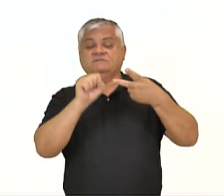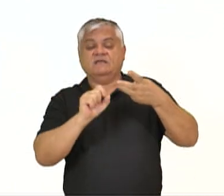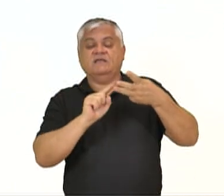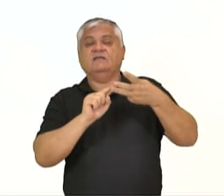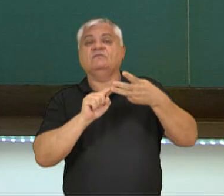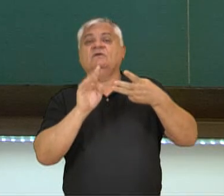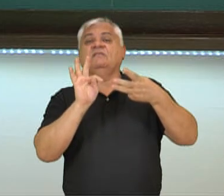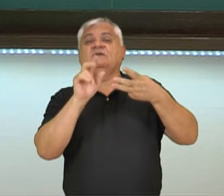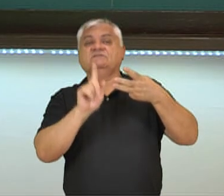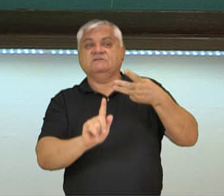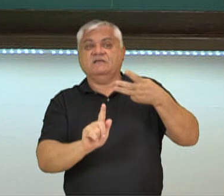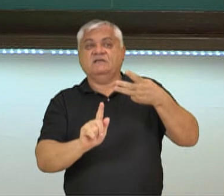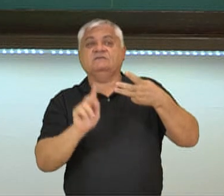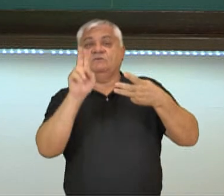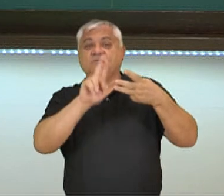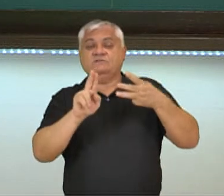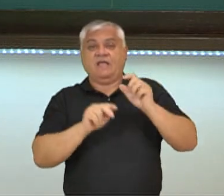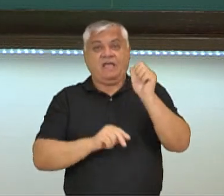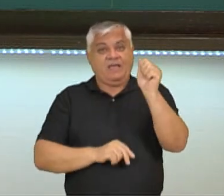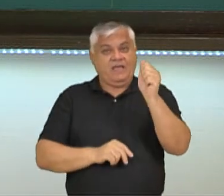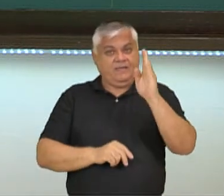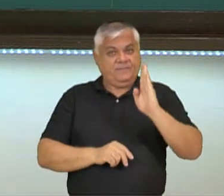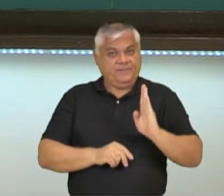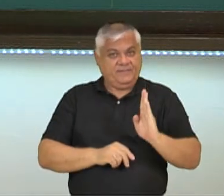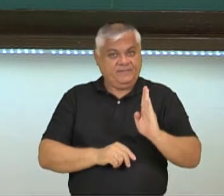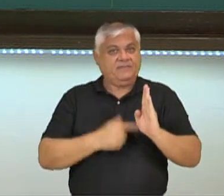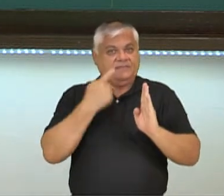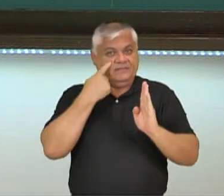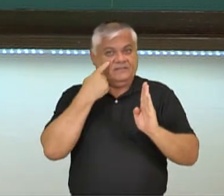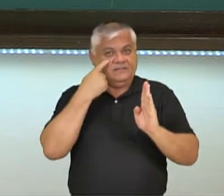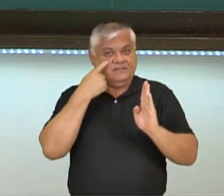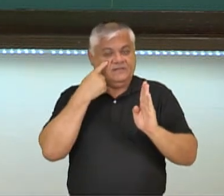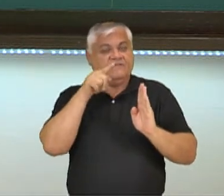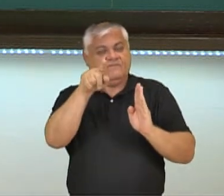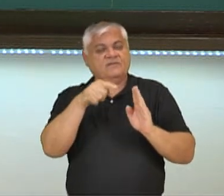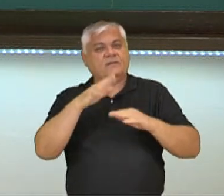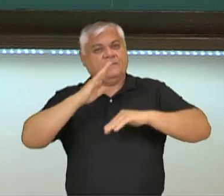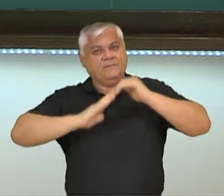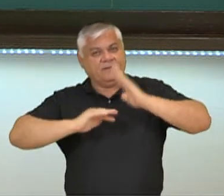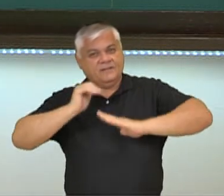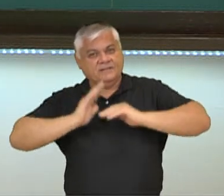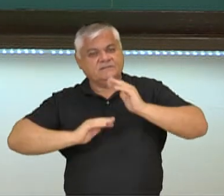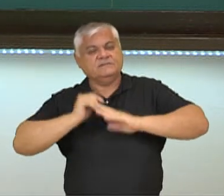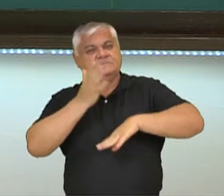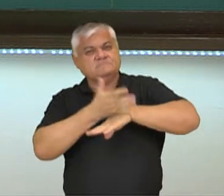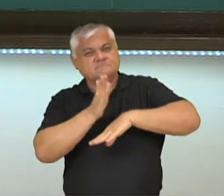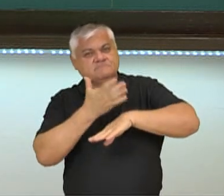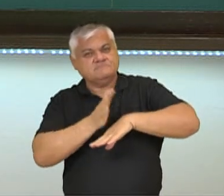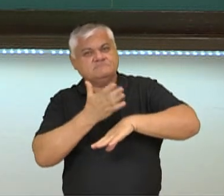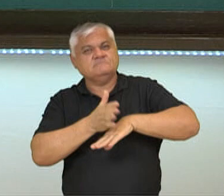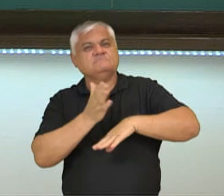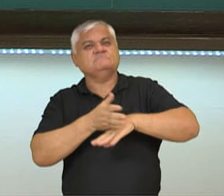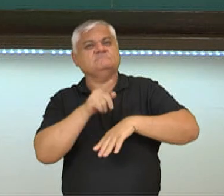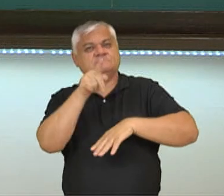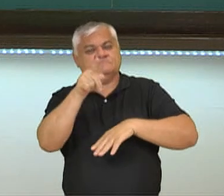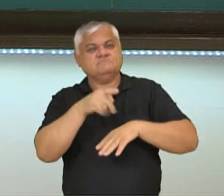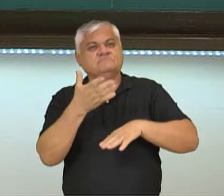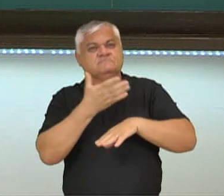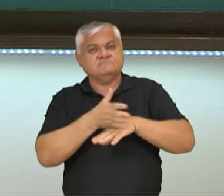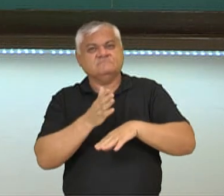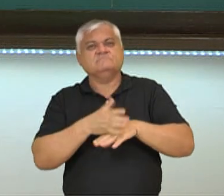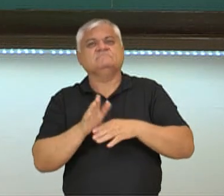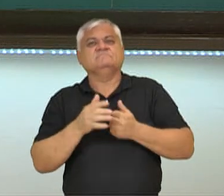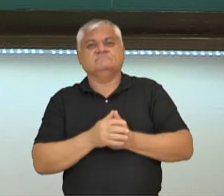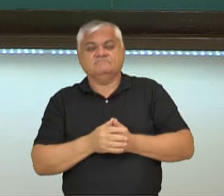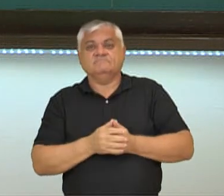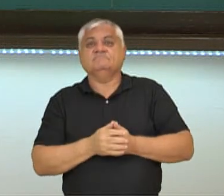e B. Claro que eu trouxe ângulos, né, em radianos e graus, que é para que vocês possam praticar bastante. Esse exercício é